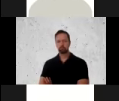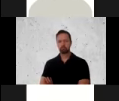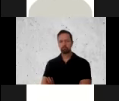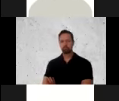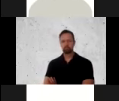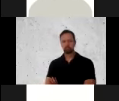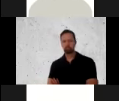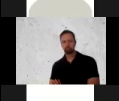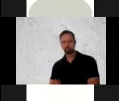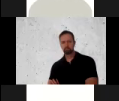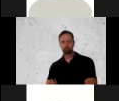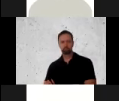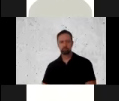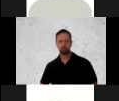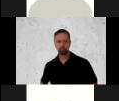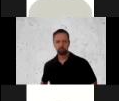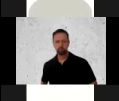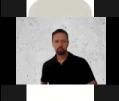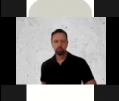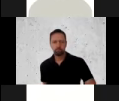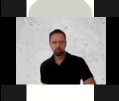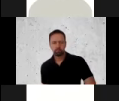pesquisa industrial anual do IBGE.